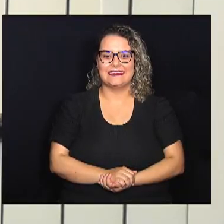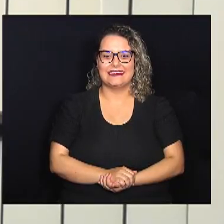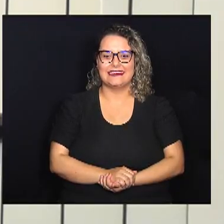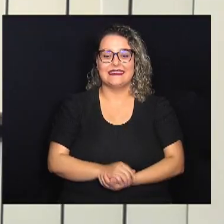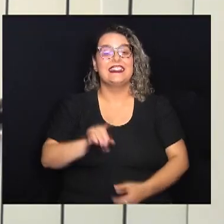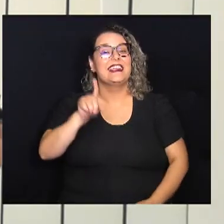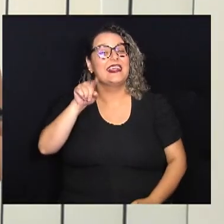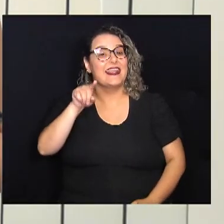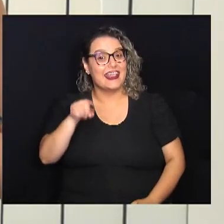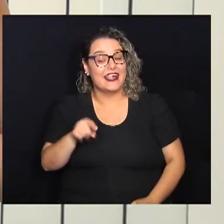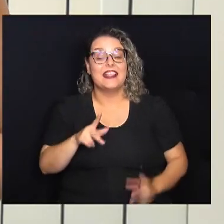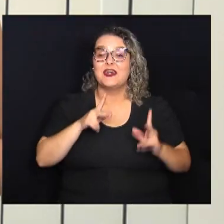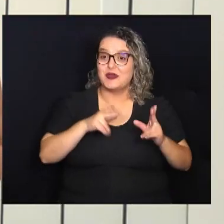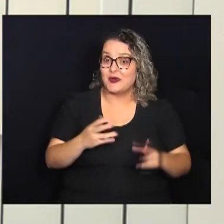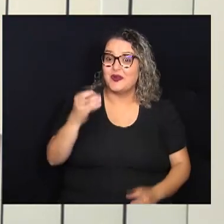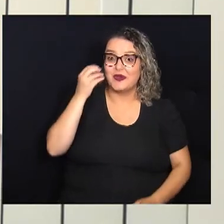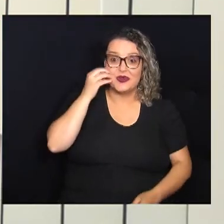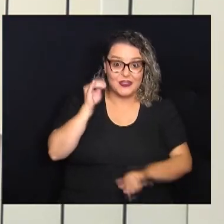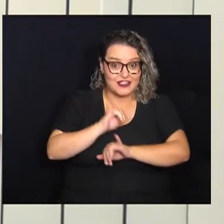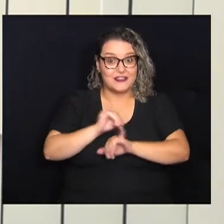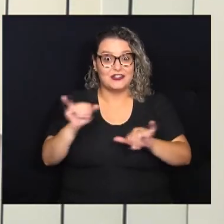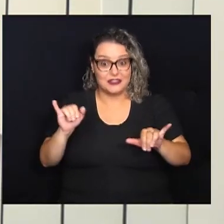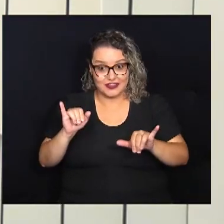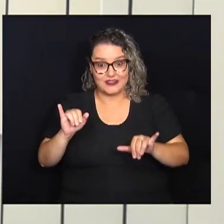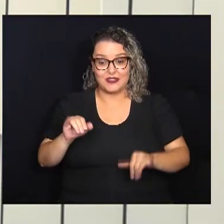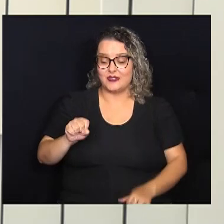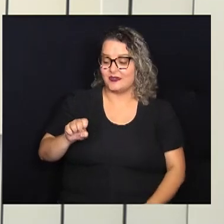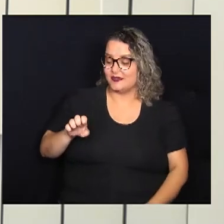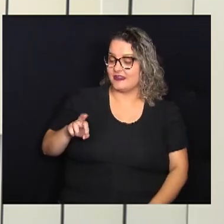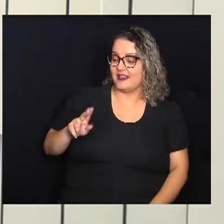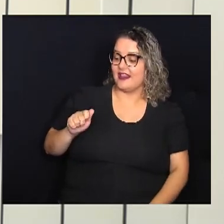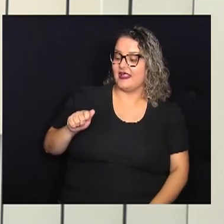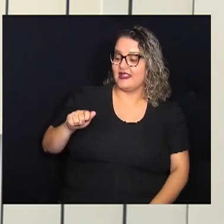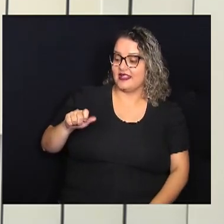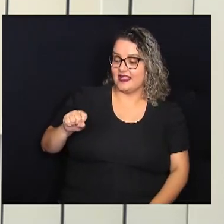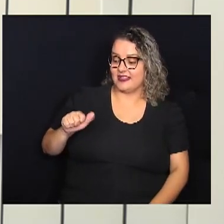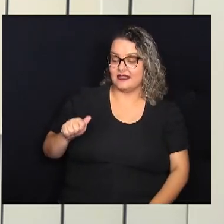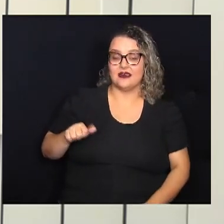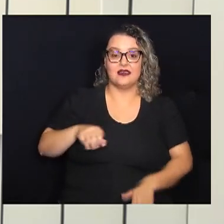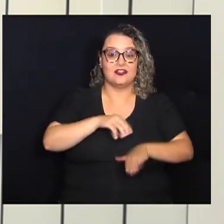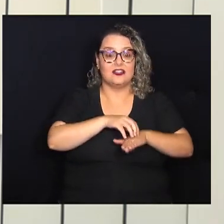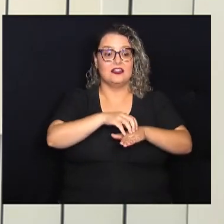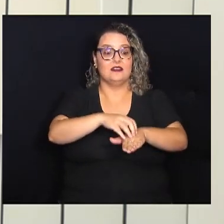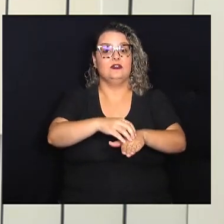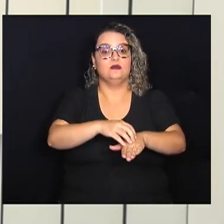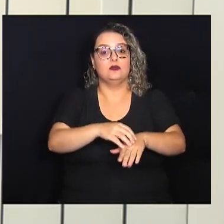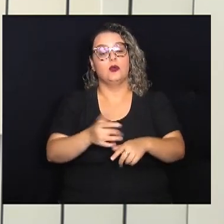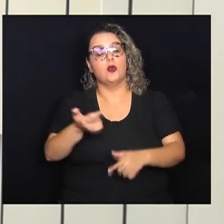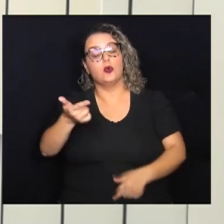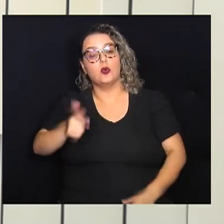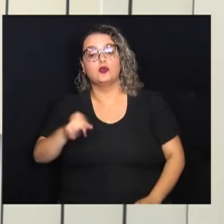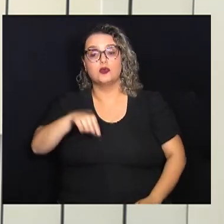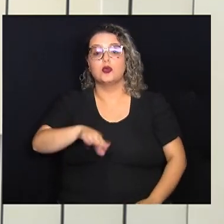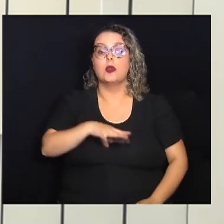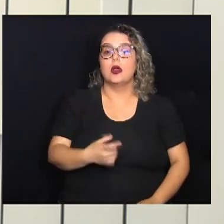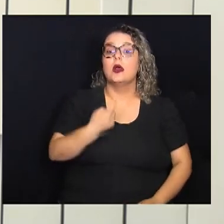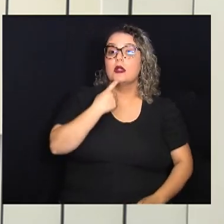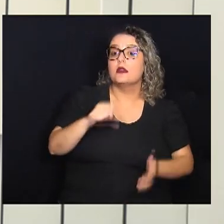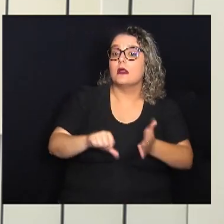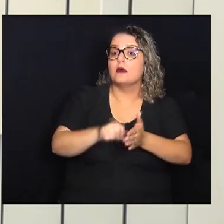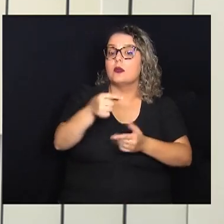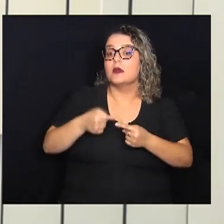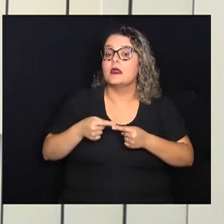Gente, como o André já adiantou aí, olha, o Serasa na Estrada estendeu o tempo aqui em Campinas. Na primeira semana